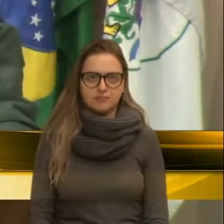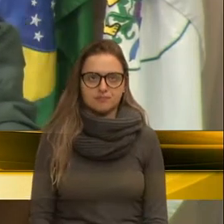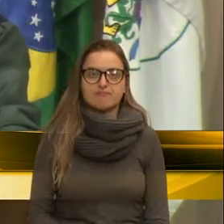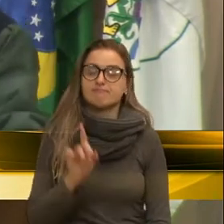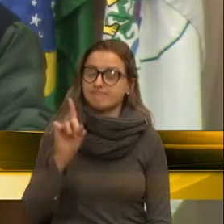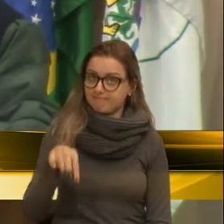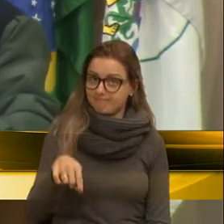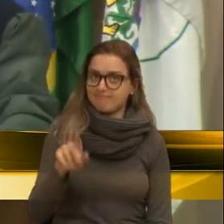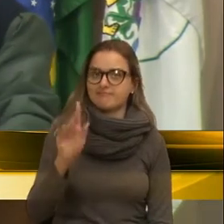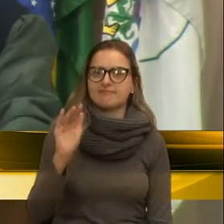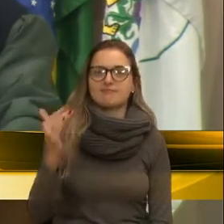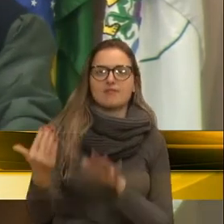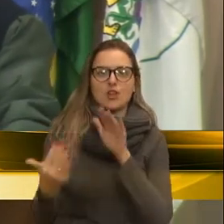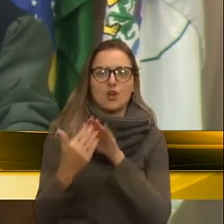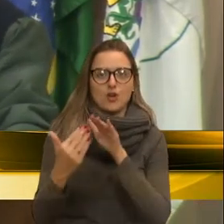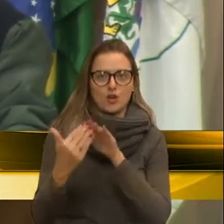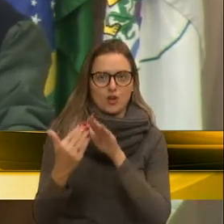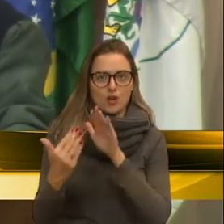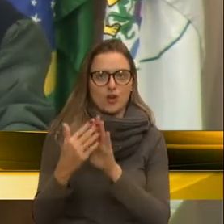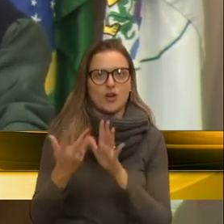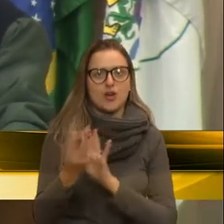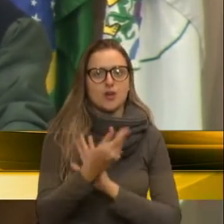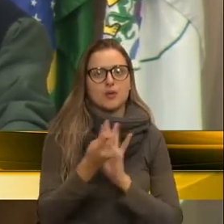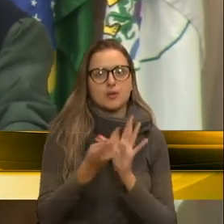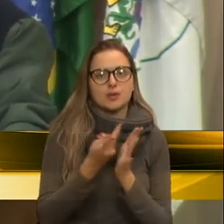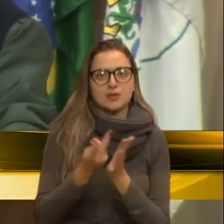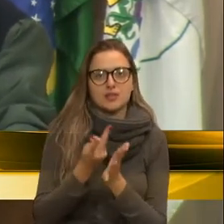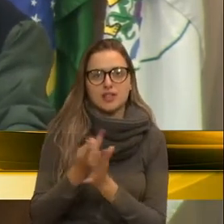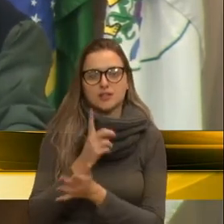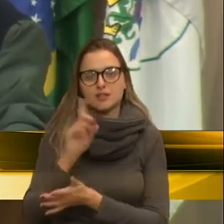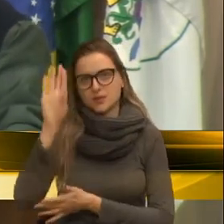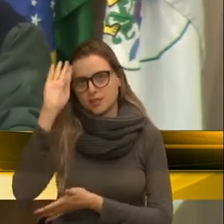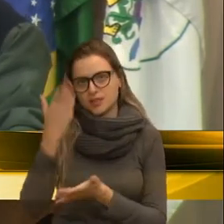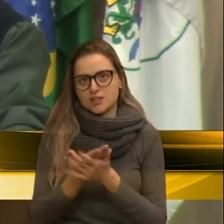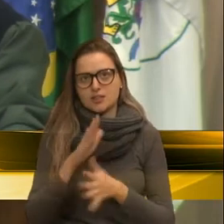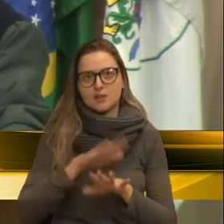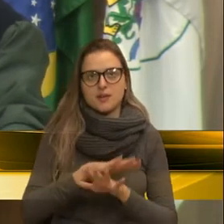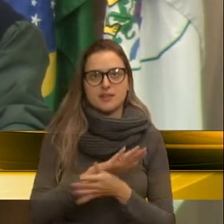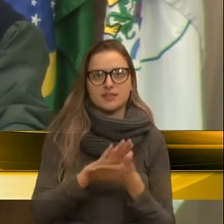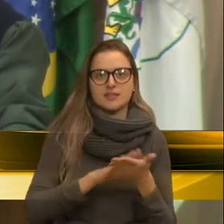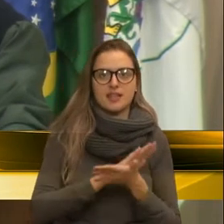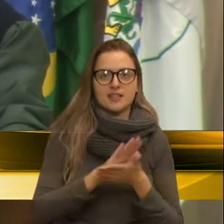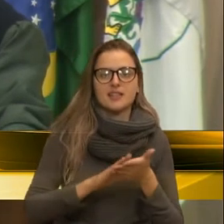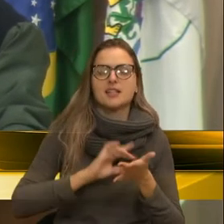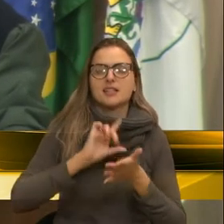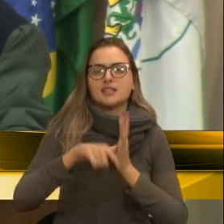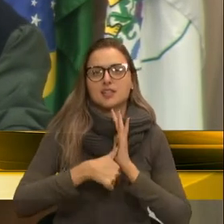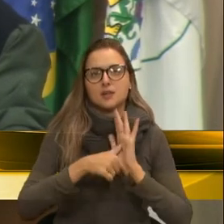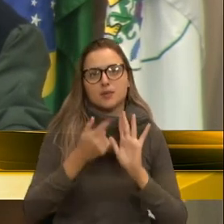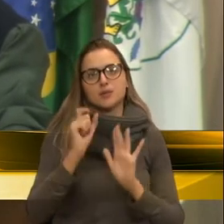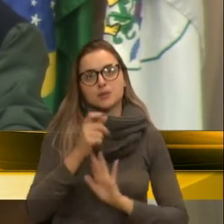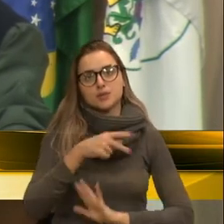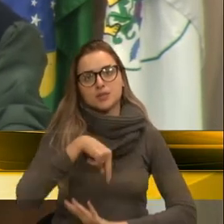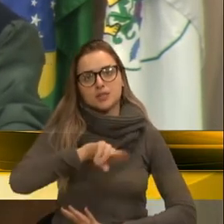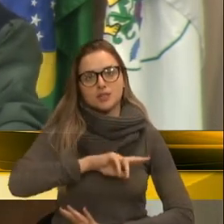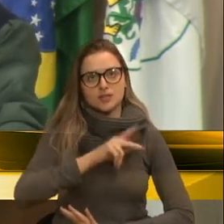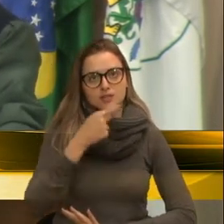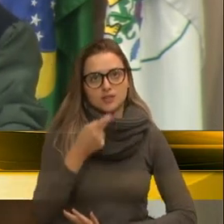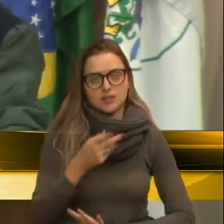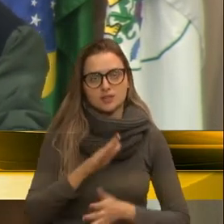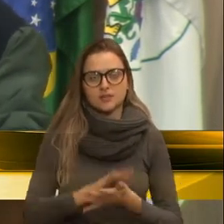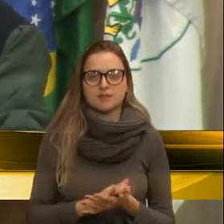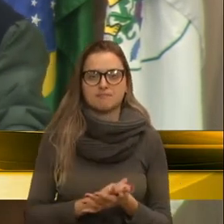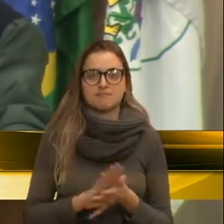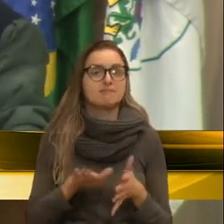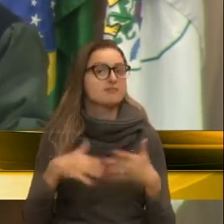Vereador, aí, vários equívocos, vários erros que hoje tu não confia mais nada. Onde vem uma desconfiança, vem a palavra, a gente fala.